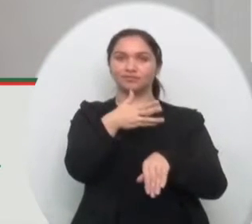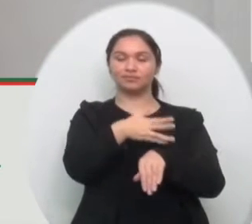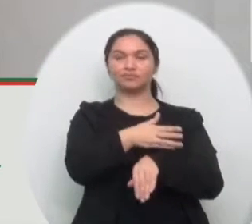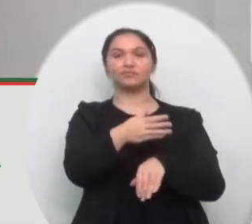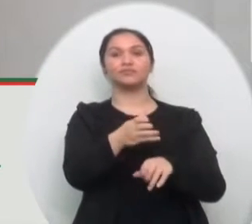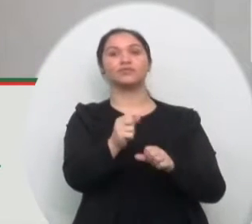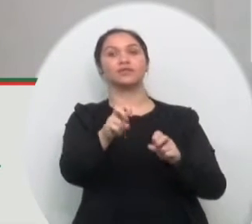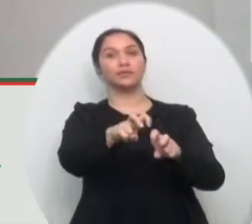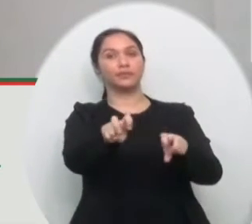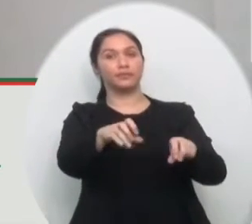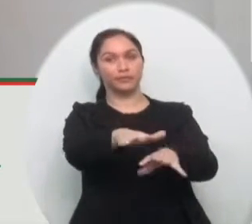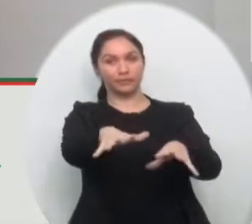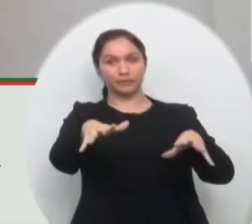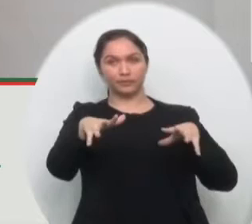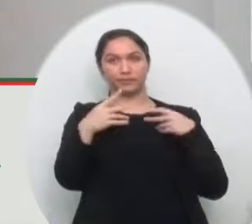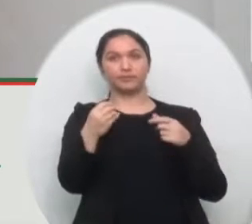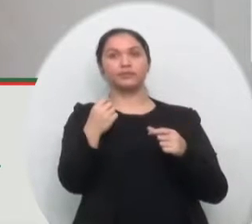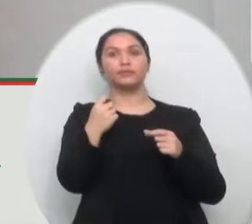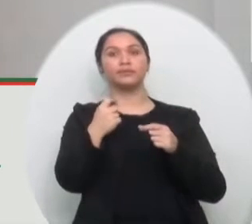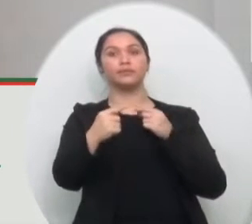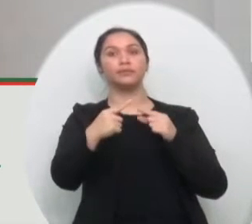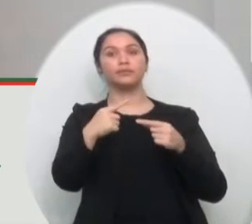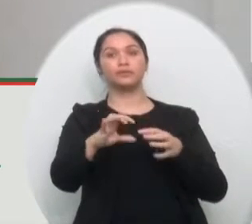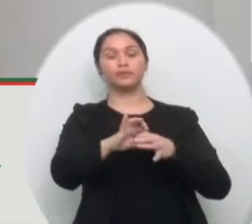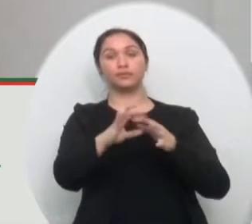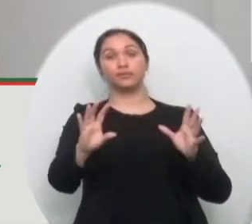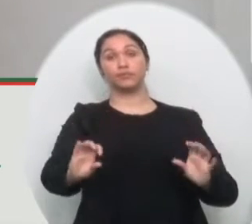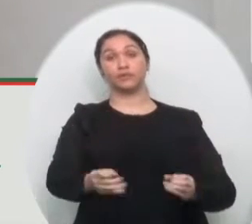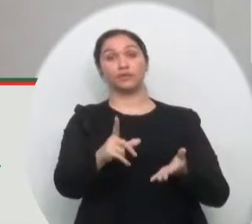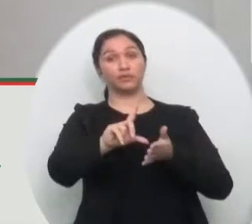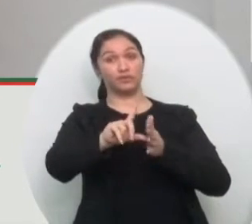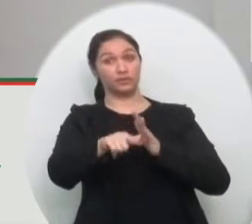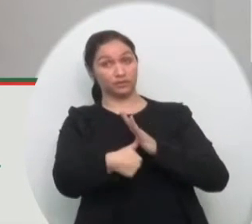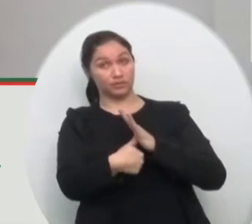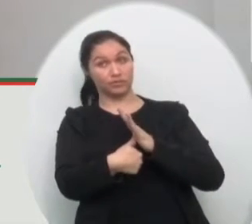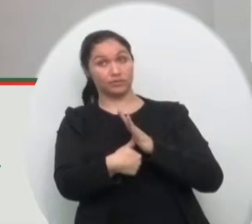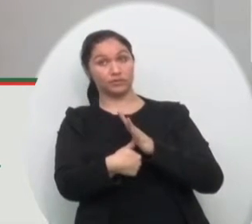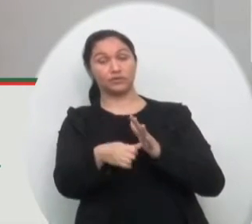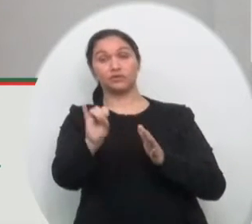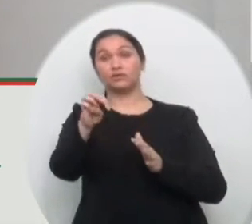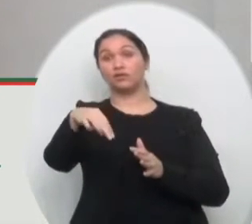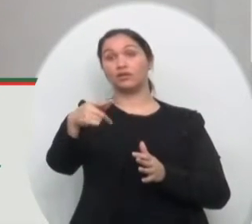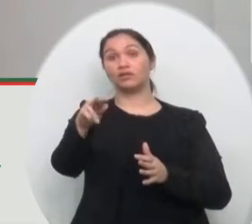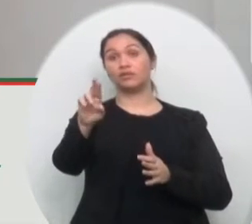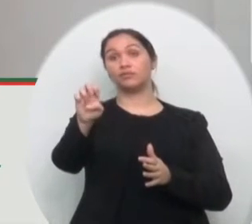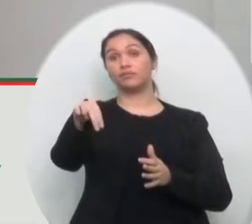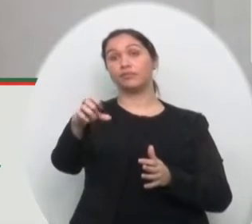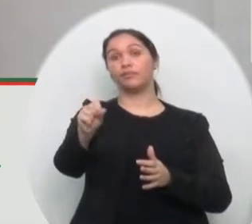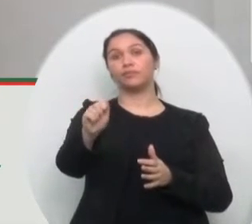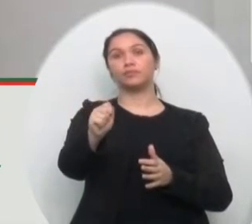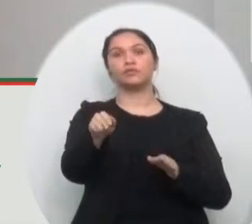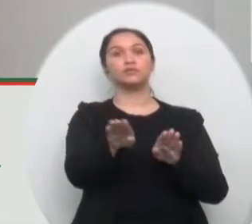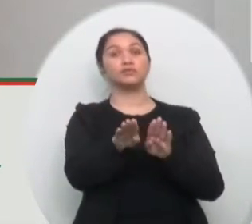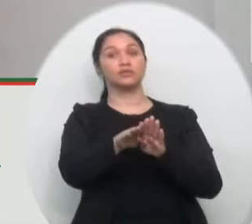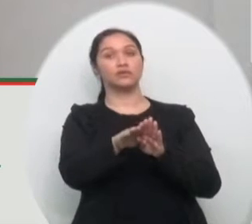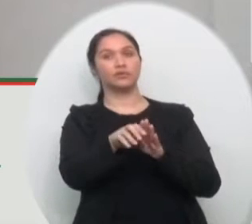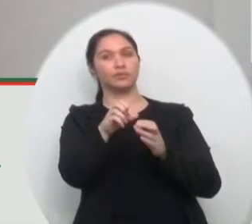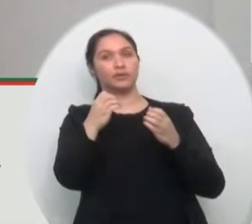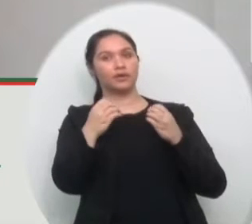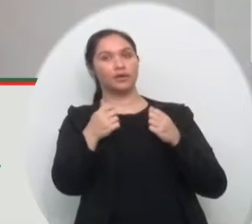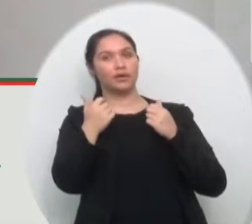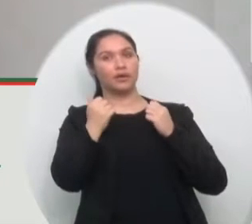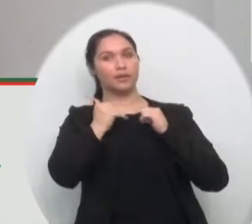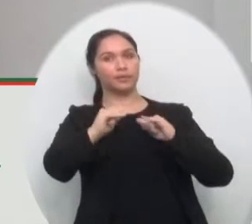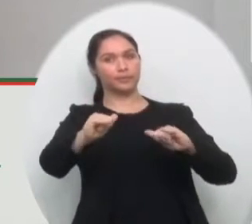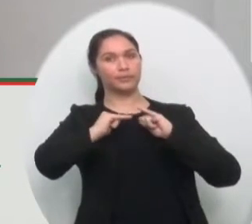reportagens e abordagens aconteceram na imprensa. Destaco uma delas para encerrar. Diário de Notícias, 6 do 7, coluna